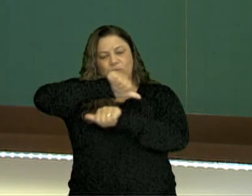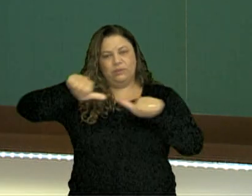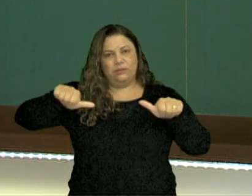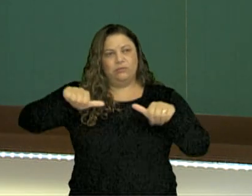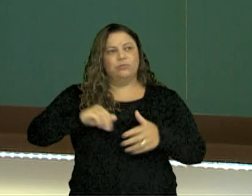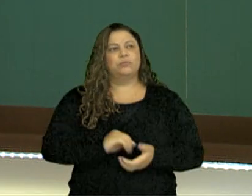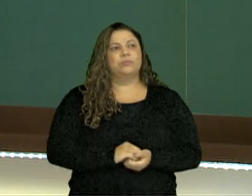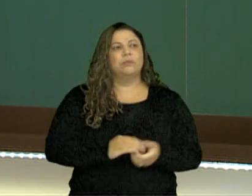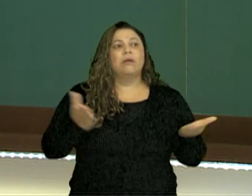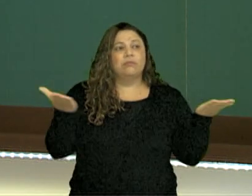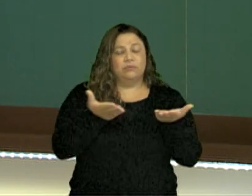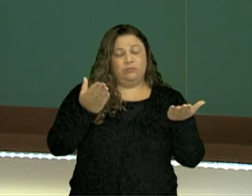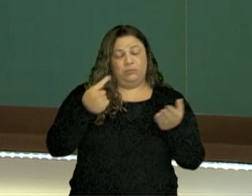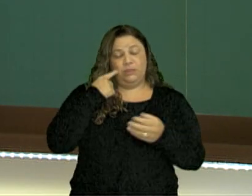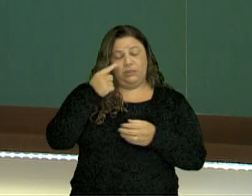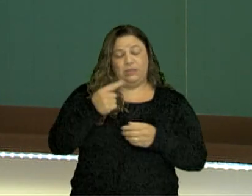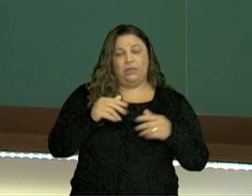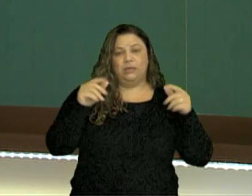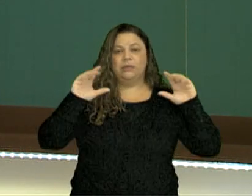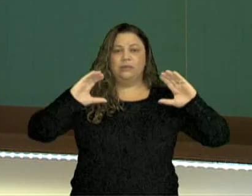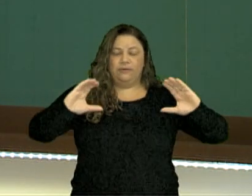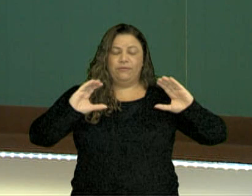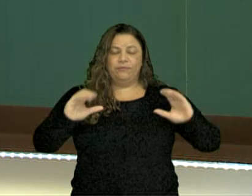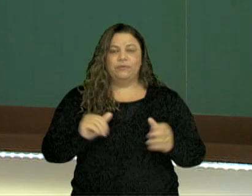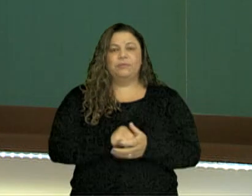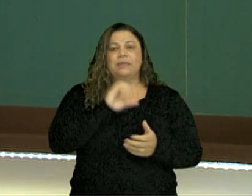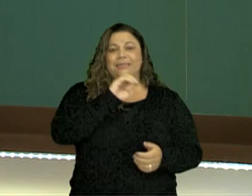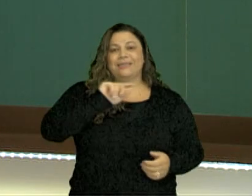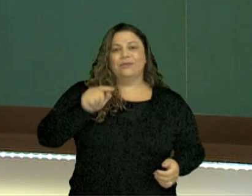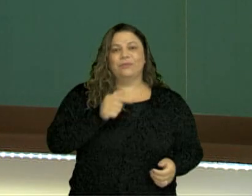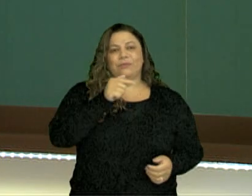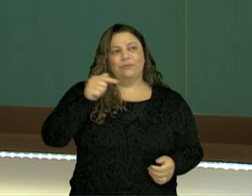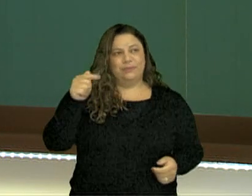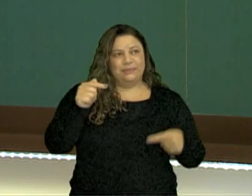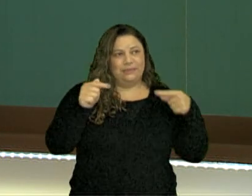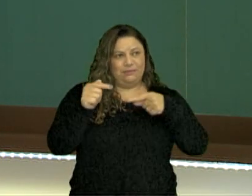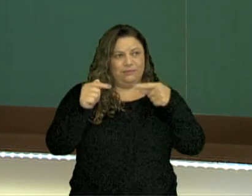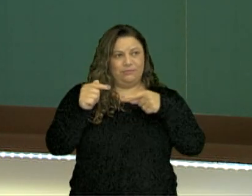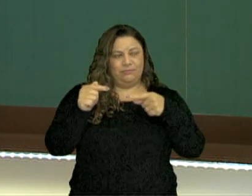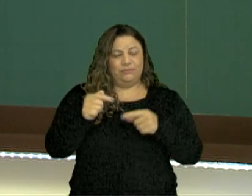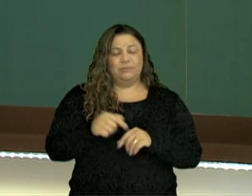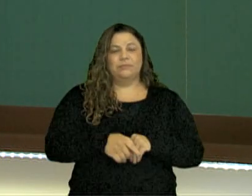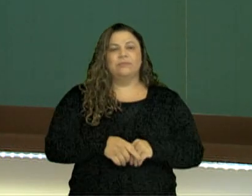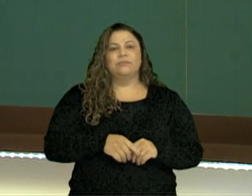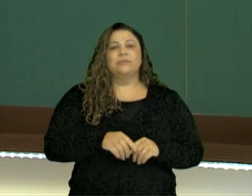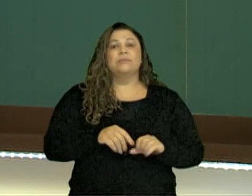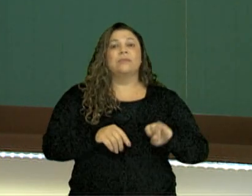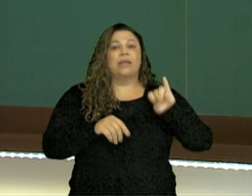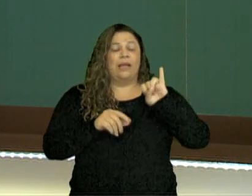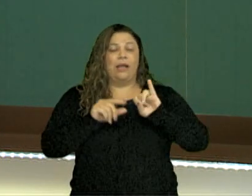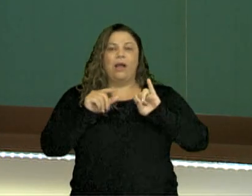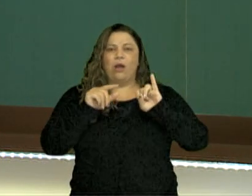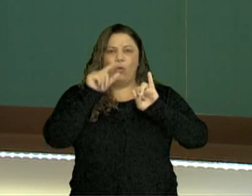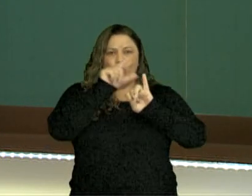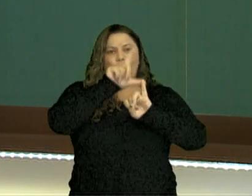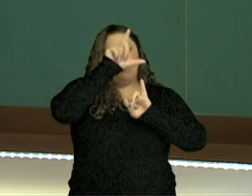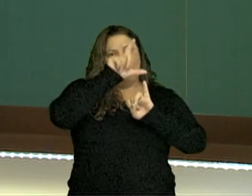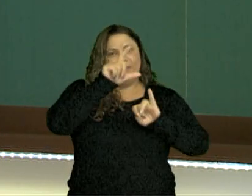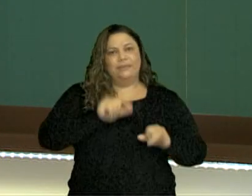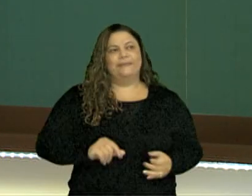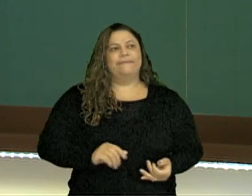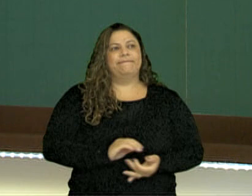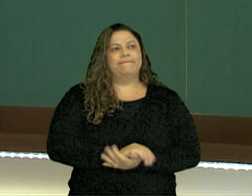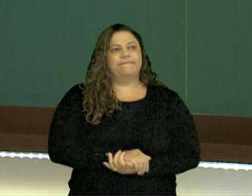vamos aplicar agora na nossa fórmula aqui. Então 0,7, esse é o grandão, aqui é o minúsculo, mas é grandão, gente.